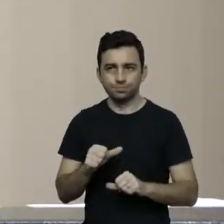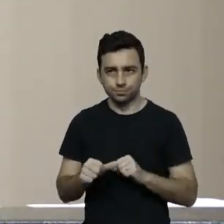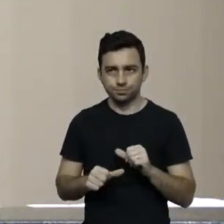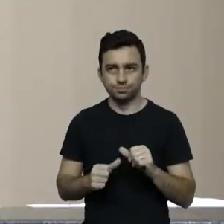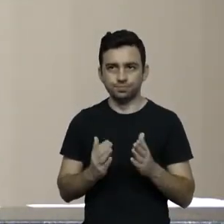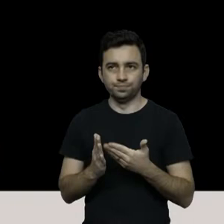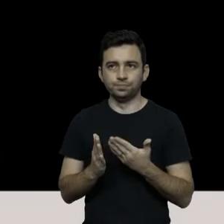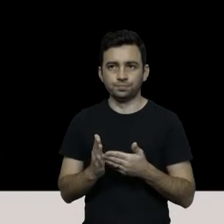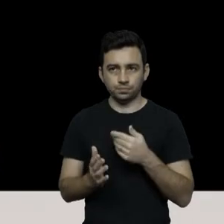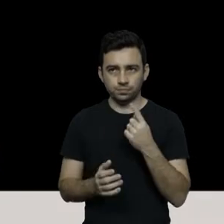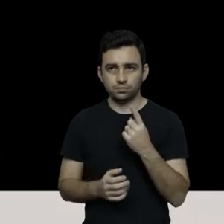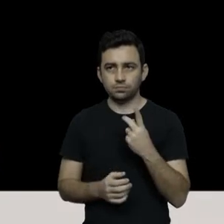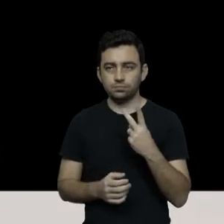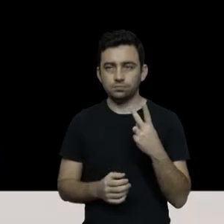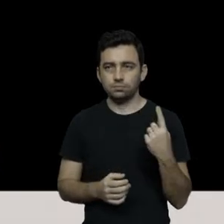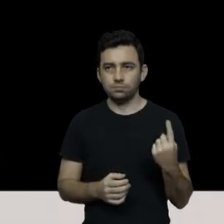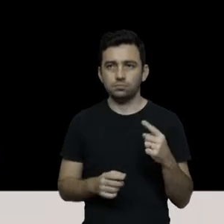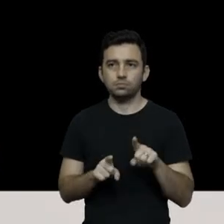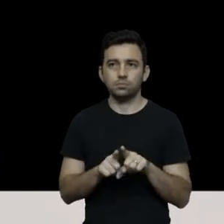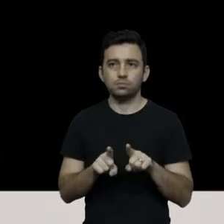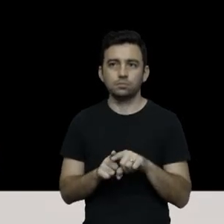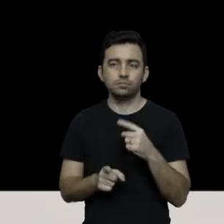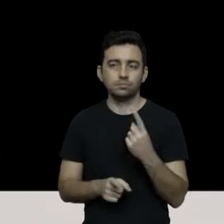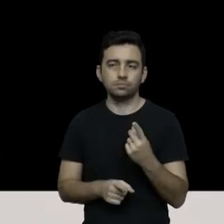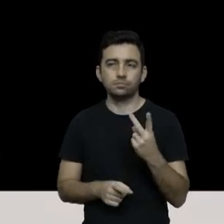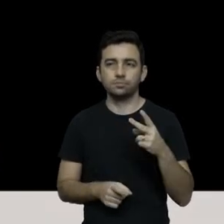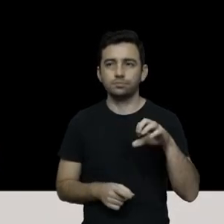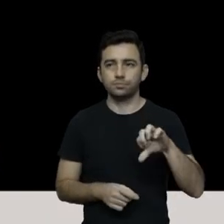Folhas 121 129